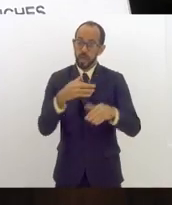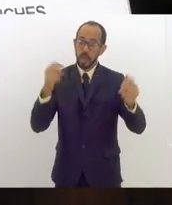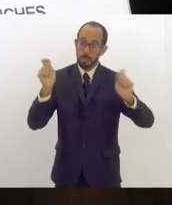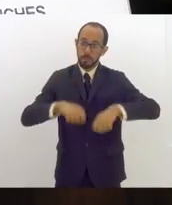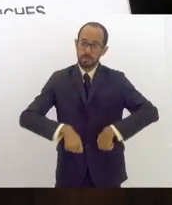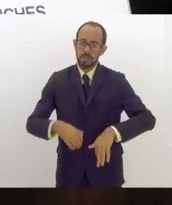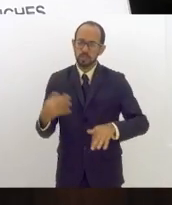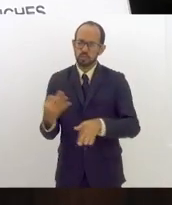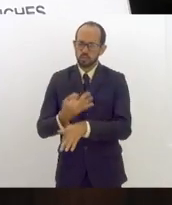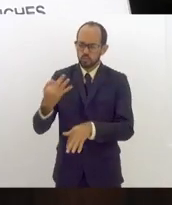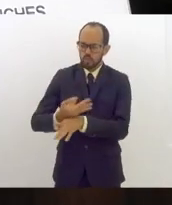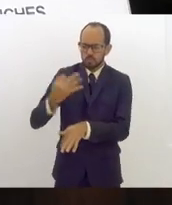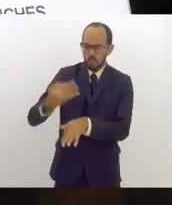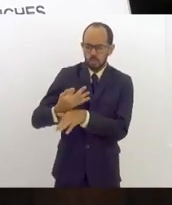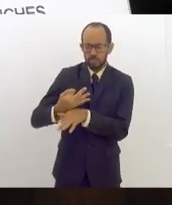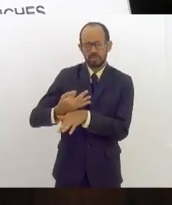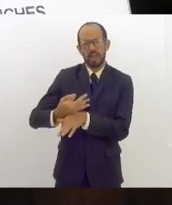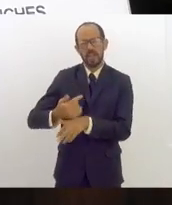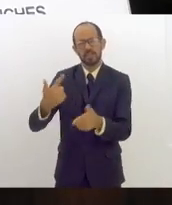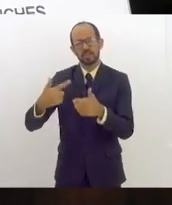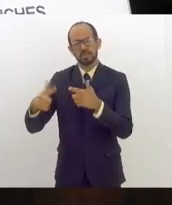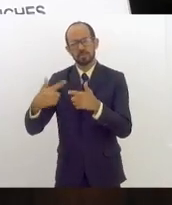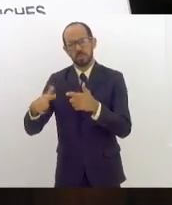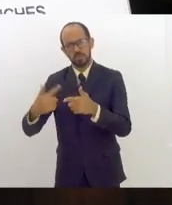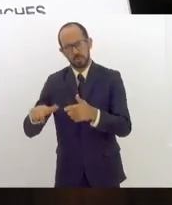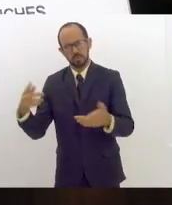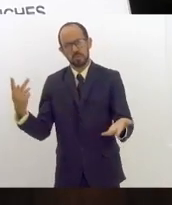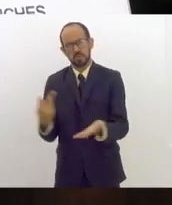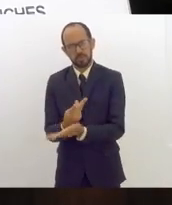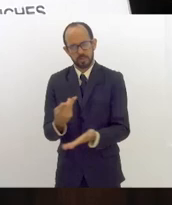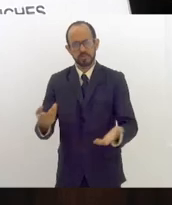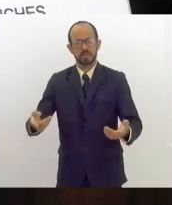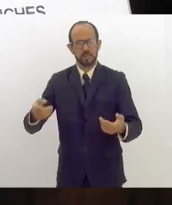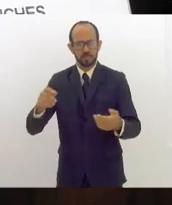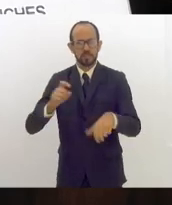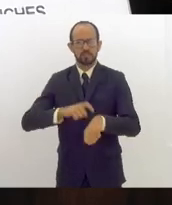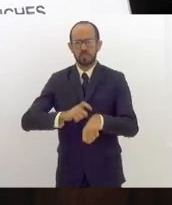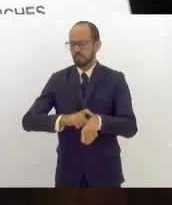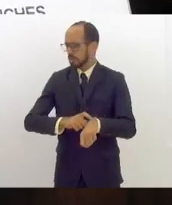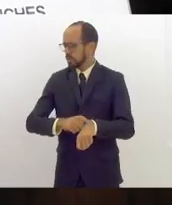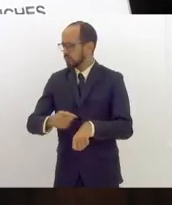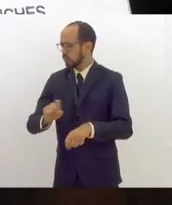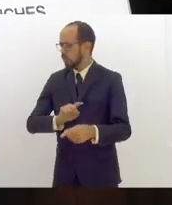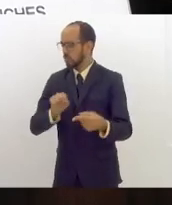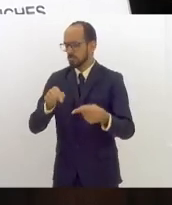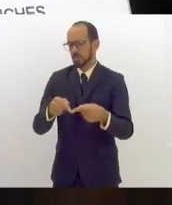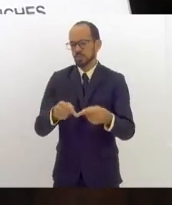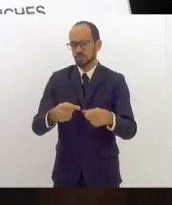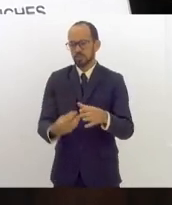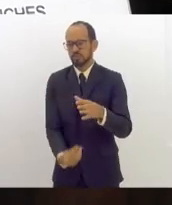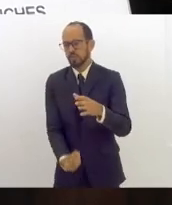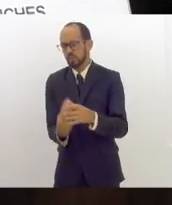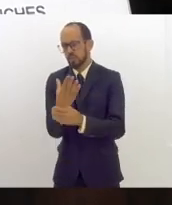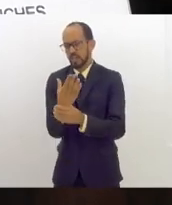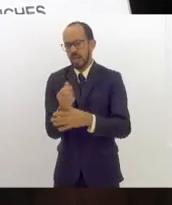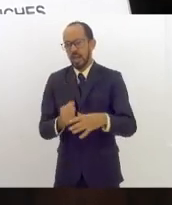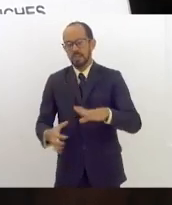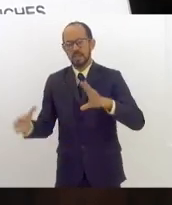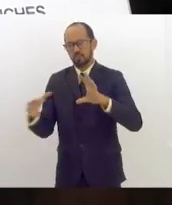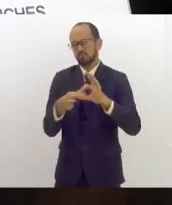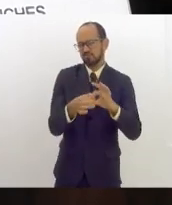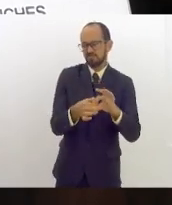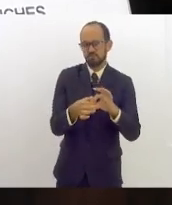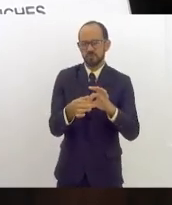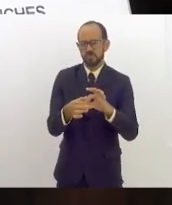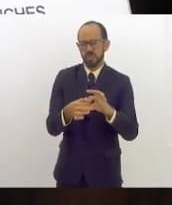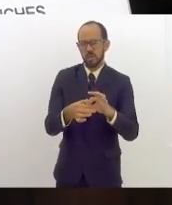a intolerância vigente de ambos os lados com a finalidade de criar grande Point que a ponte da Solidariedade